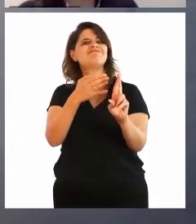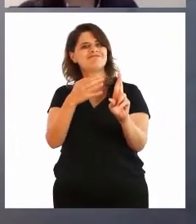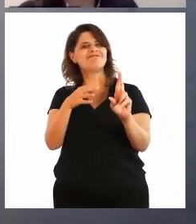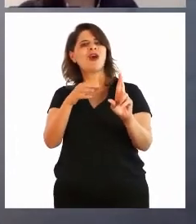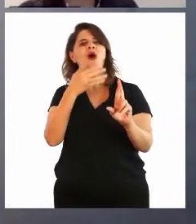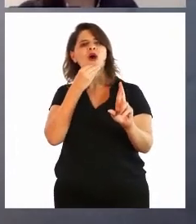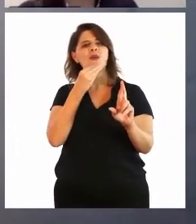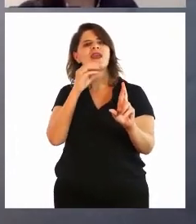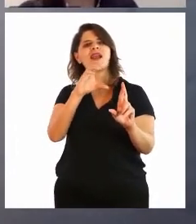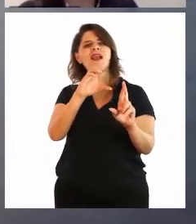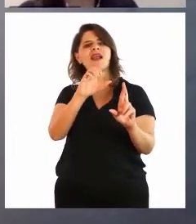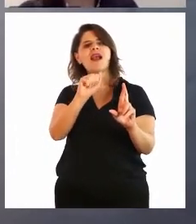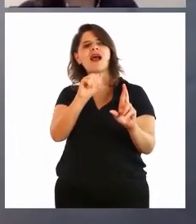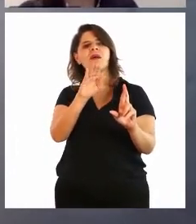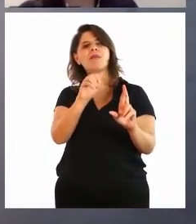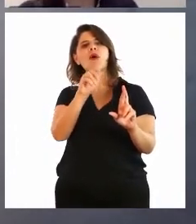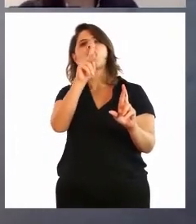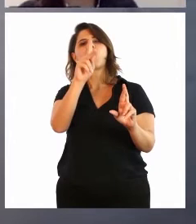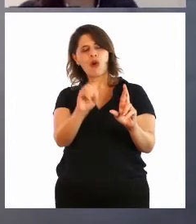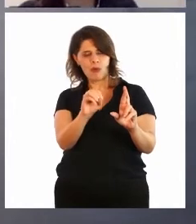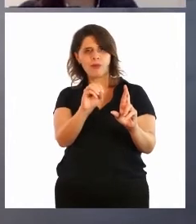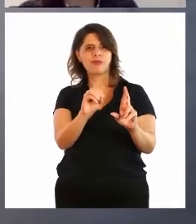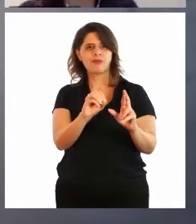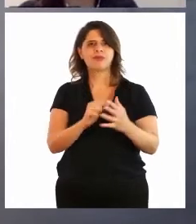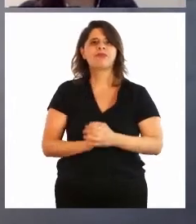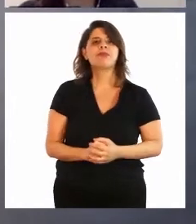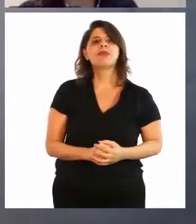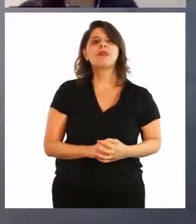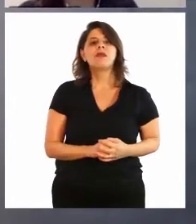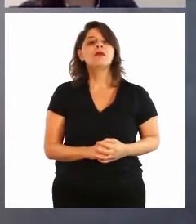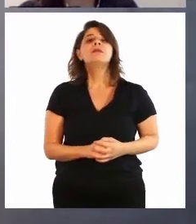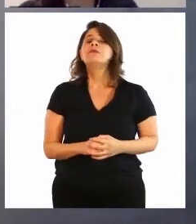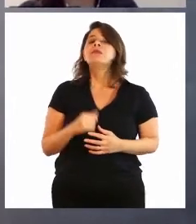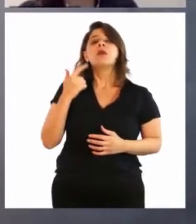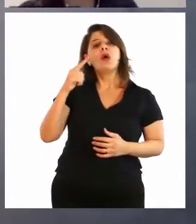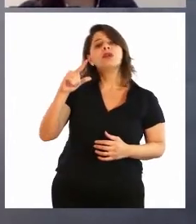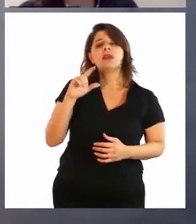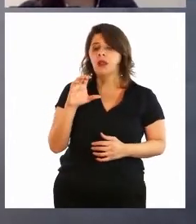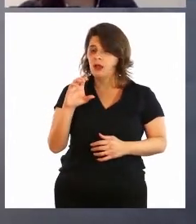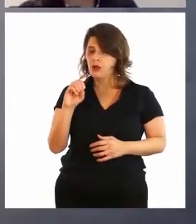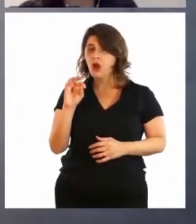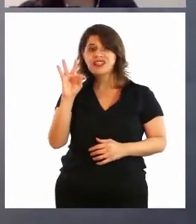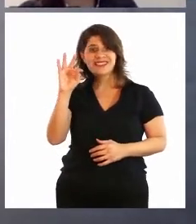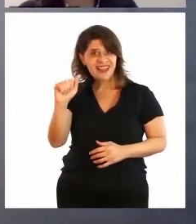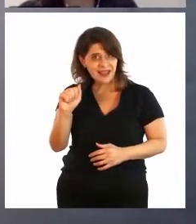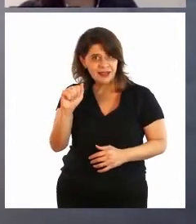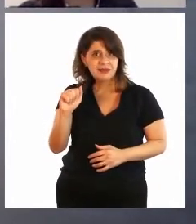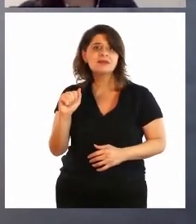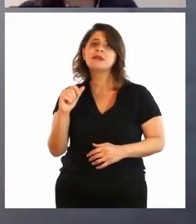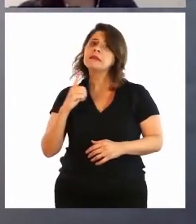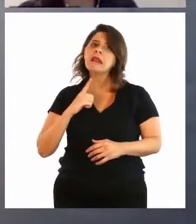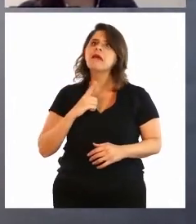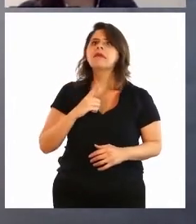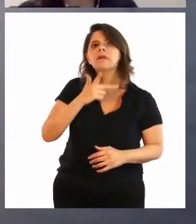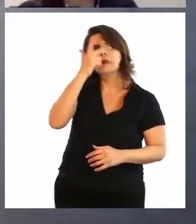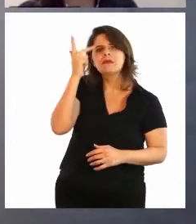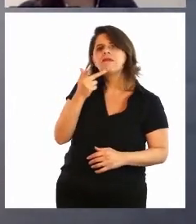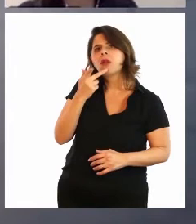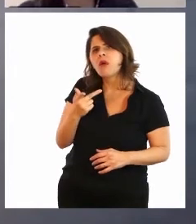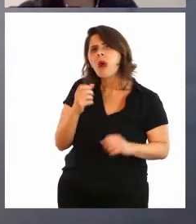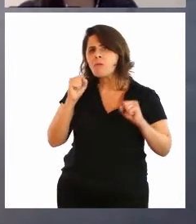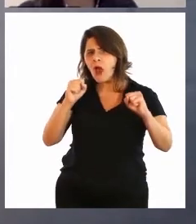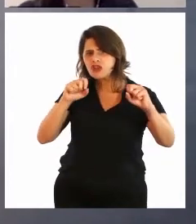Carian Costa, esse é o nome que me chegou aqui, diz: pode mais uma visão de mundo